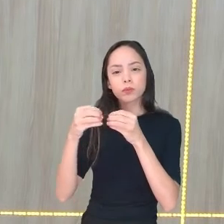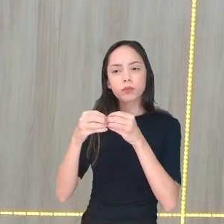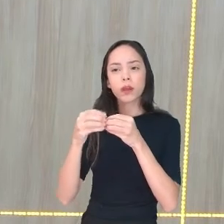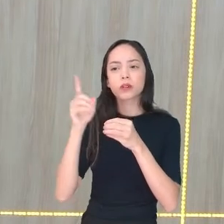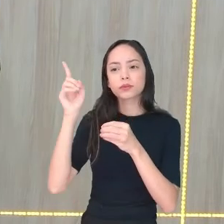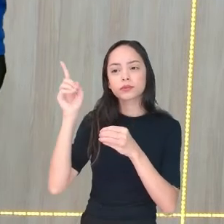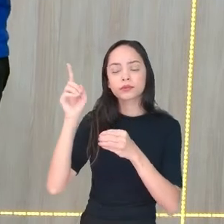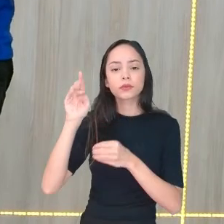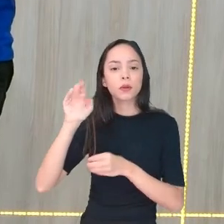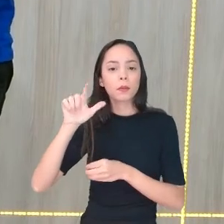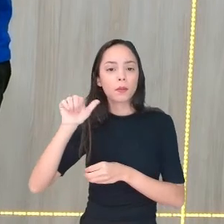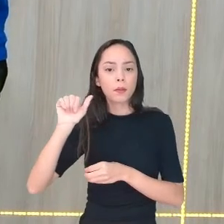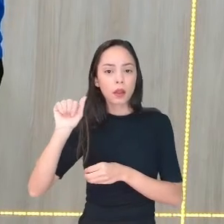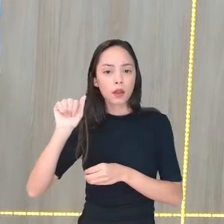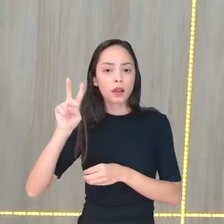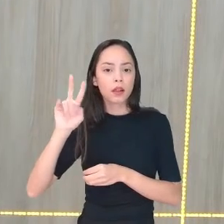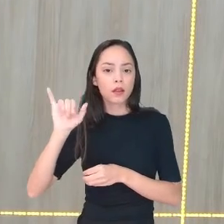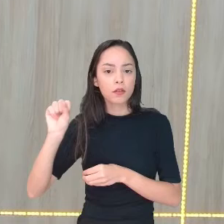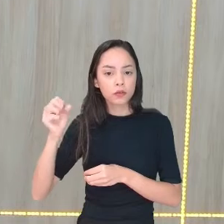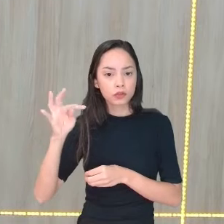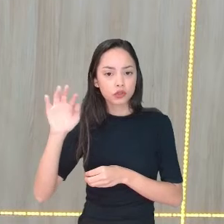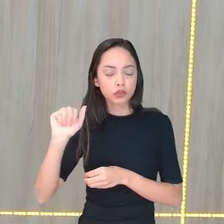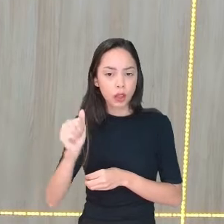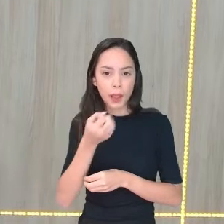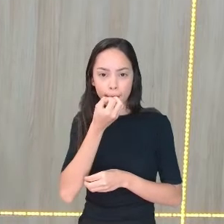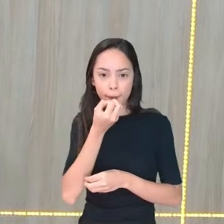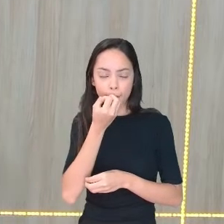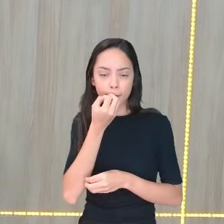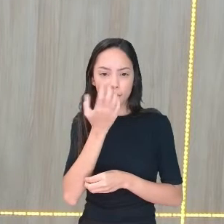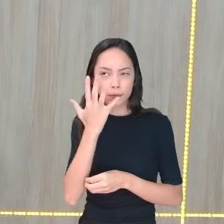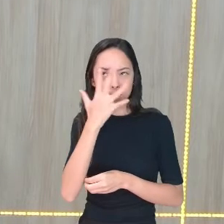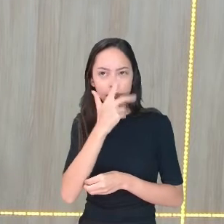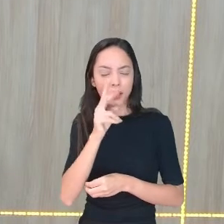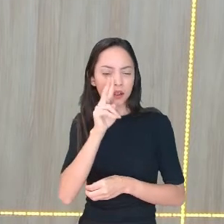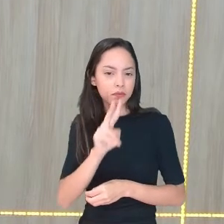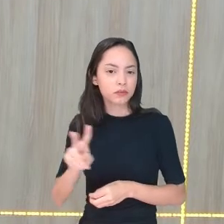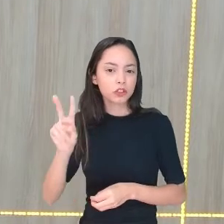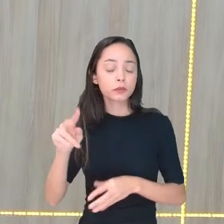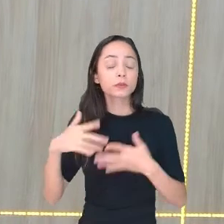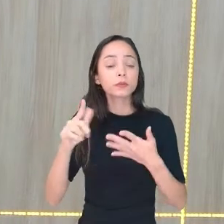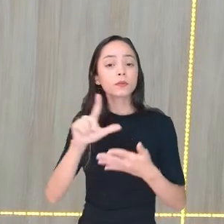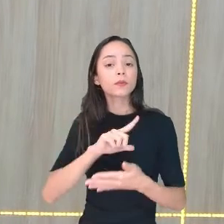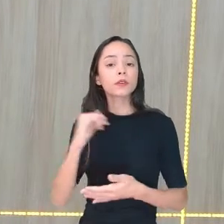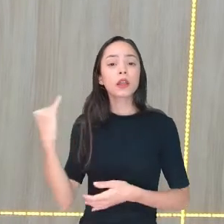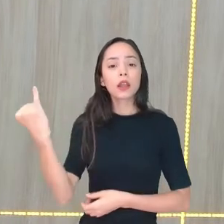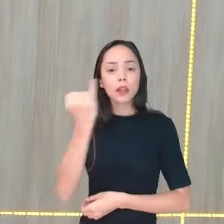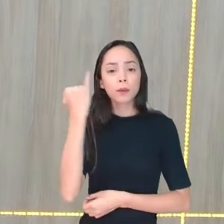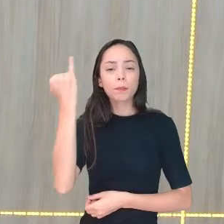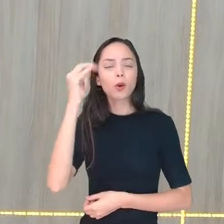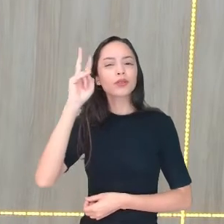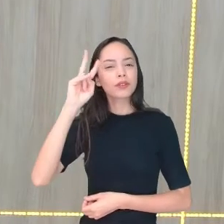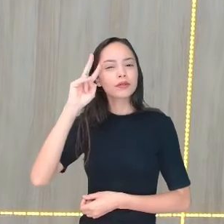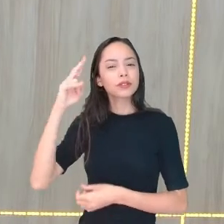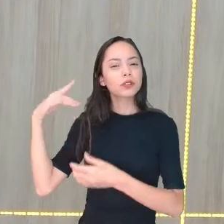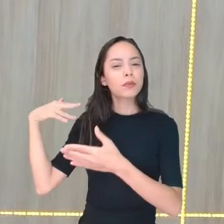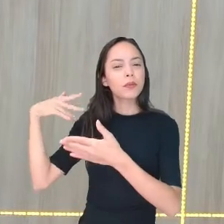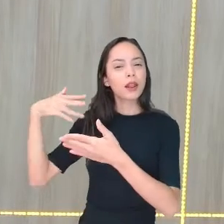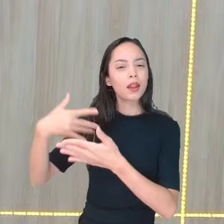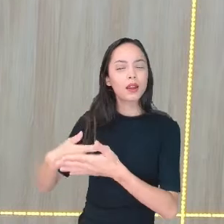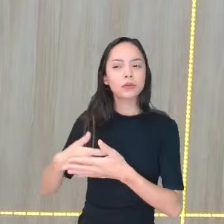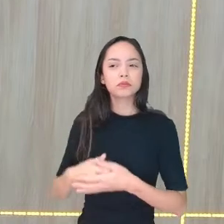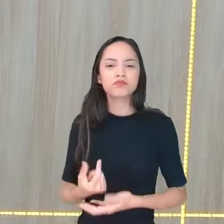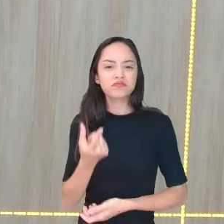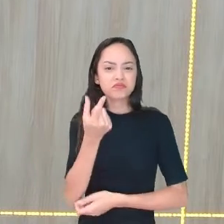Bela Vista. Né? Então, é um lugar que tem essa importância nacional, essa importância histórica. E aí,